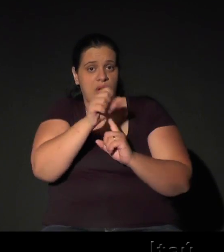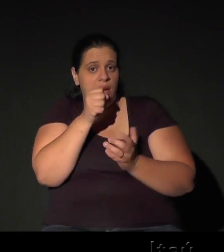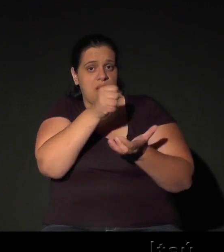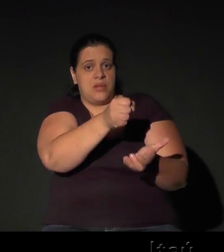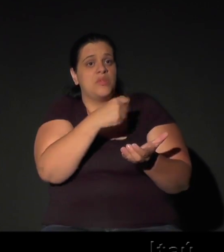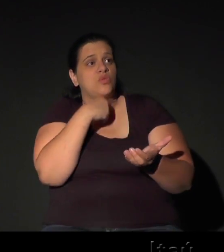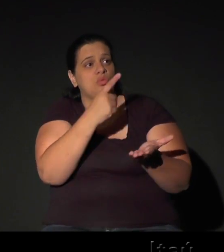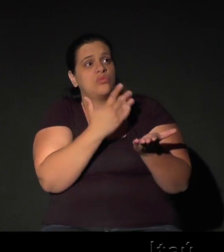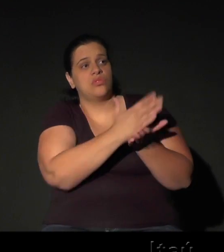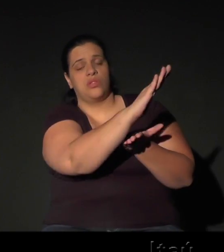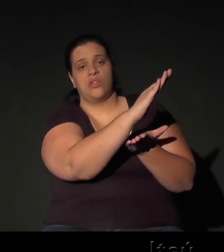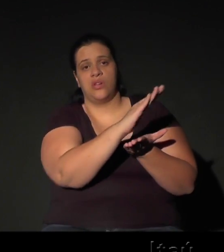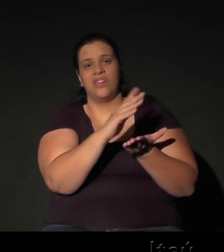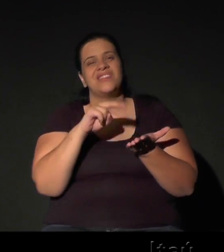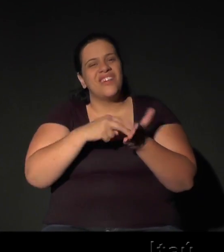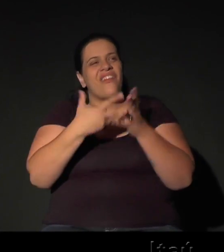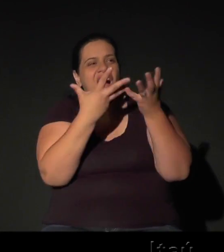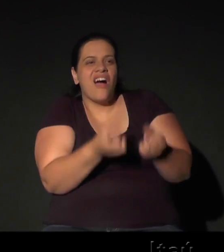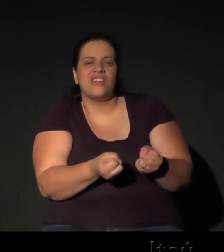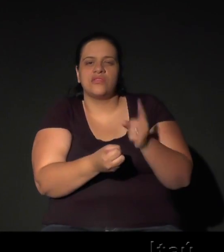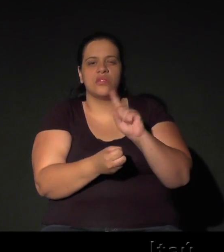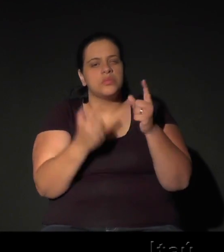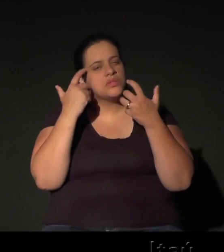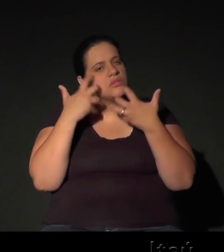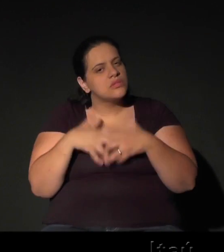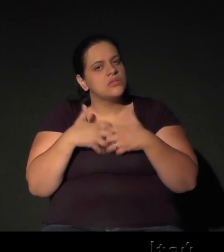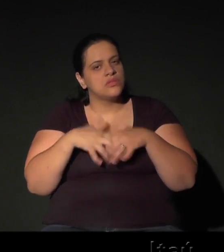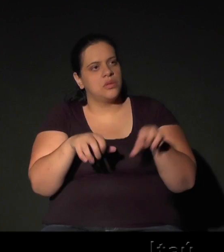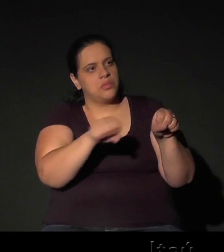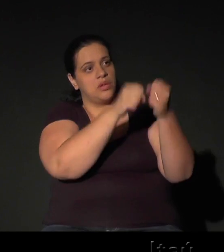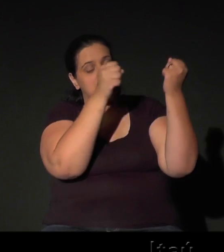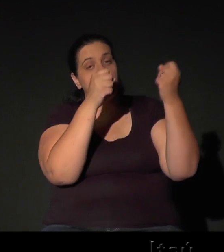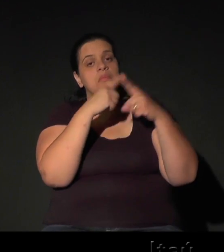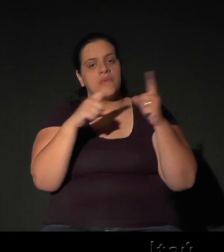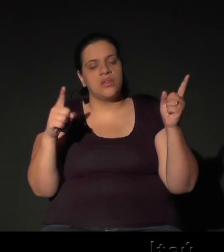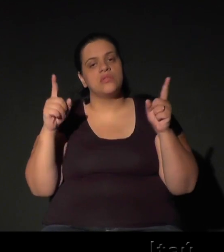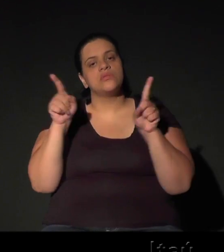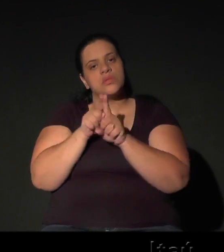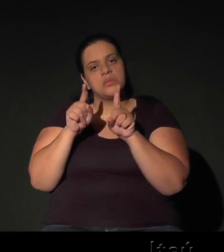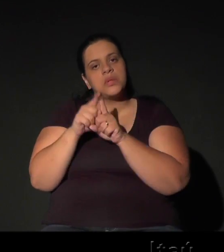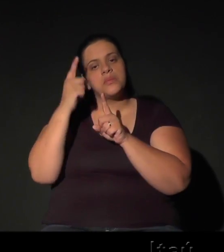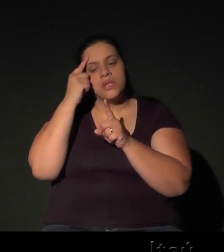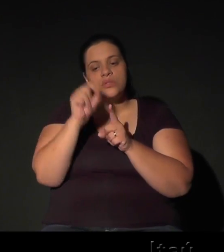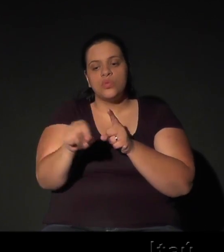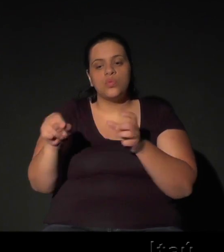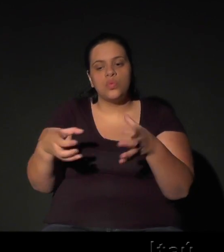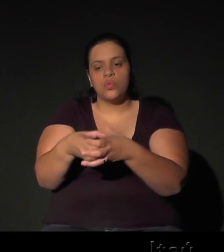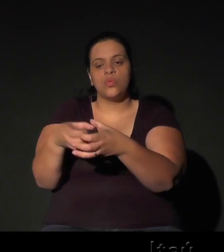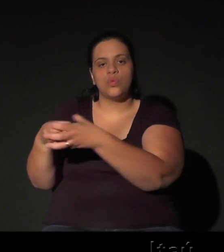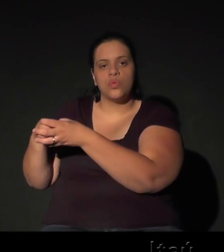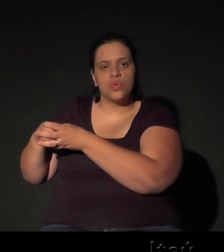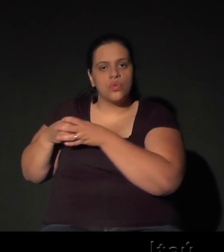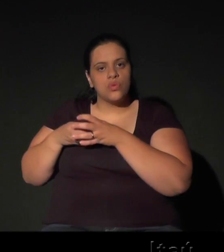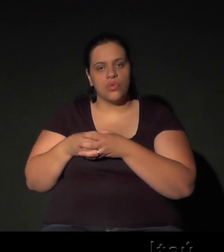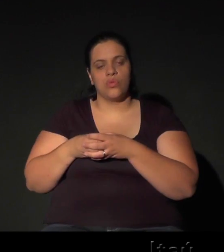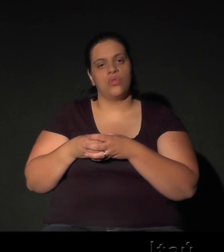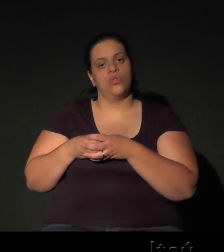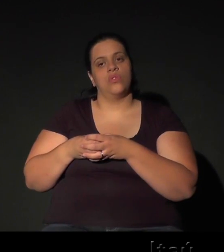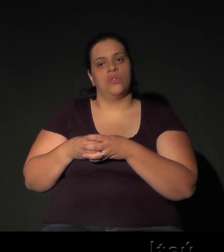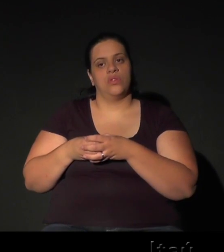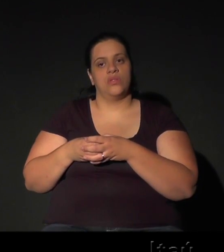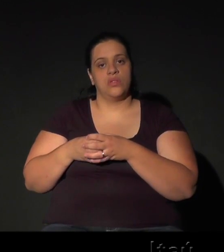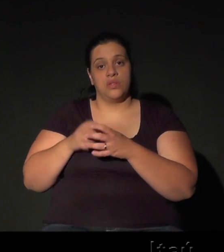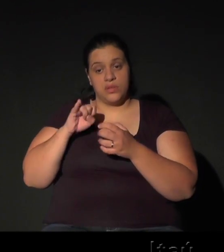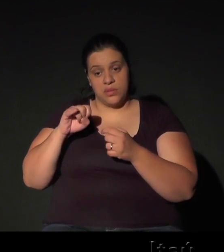isso não é aceitar a gente precisa pensar para romper com isso mas é pensar para além que existem grupos que estão numa situação muito mais vulnerável que